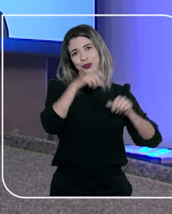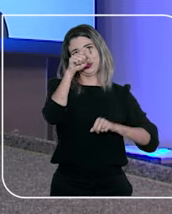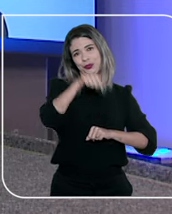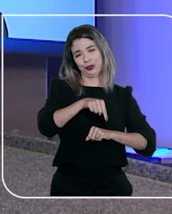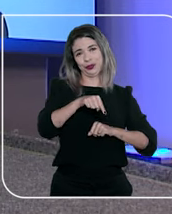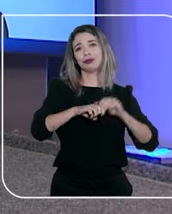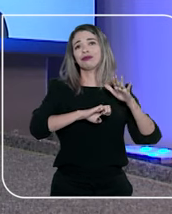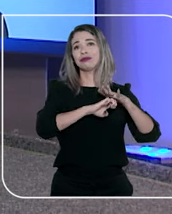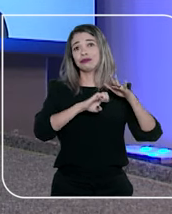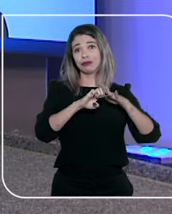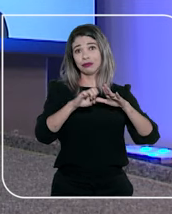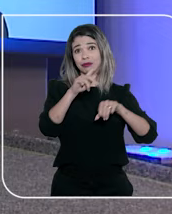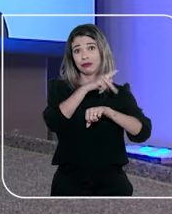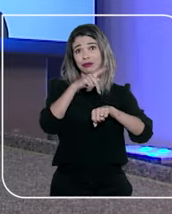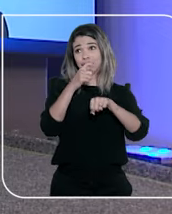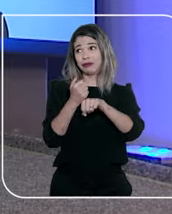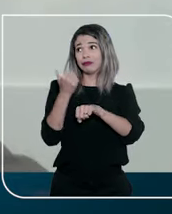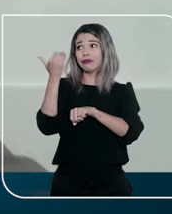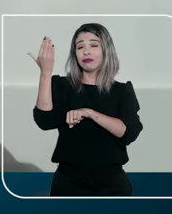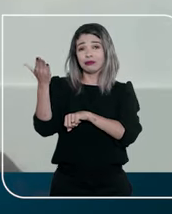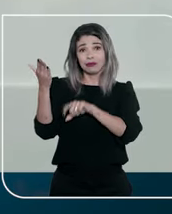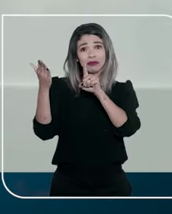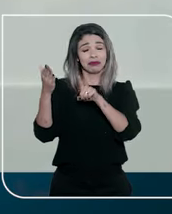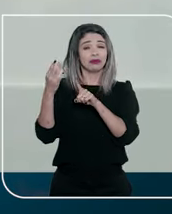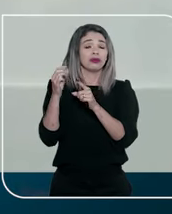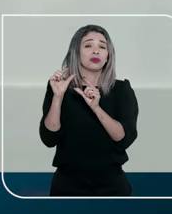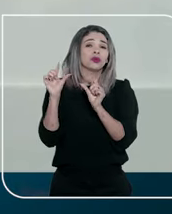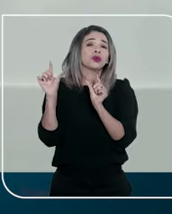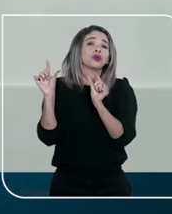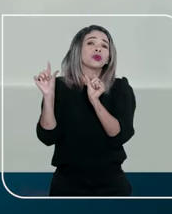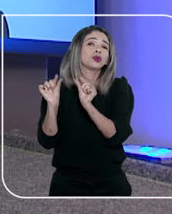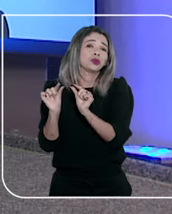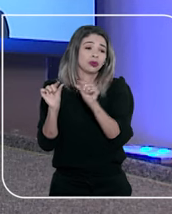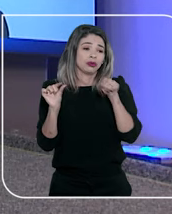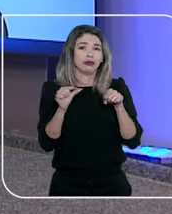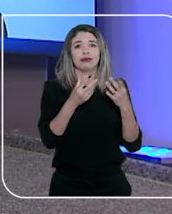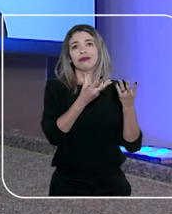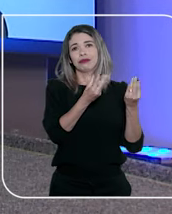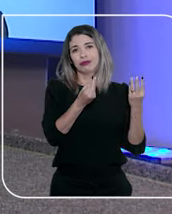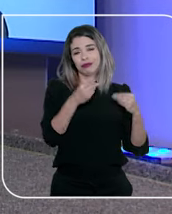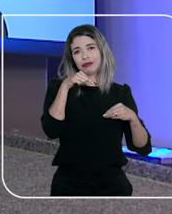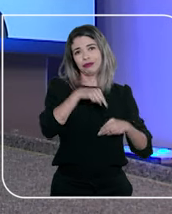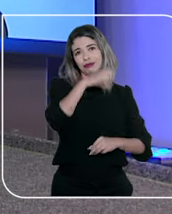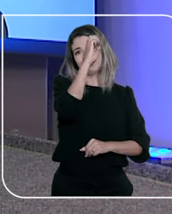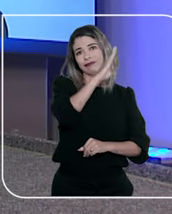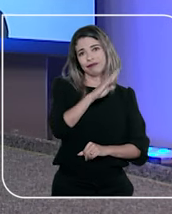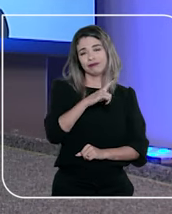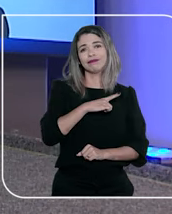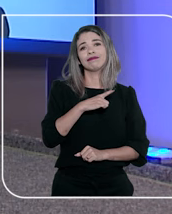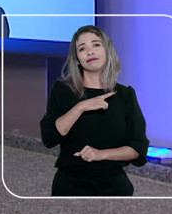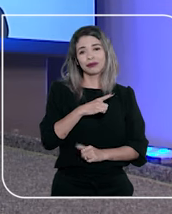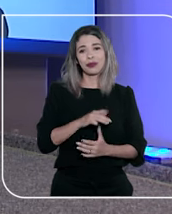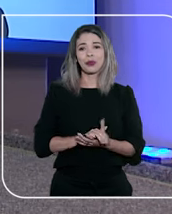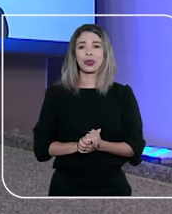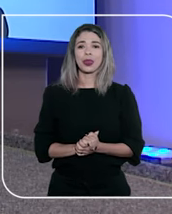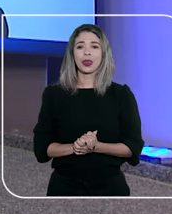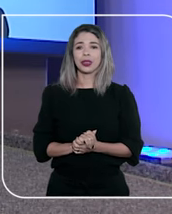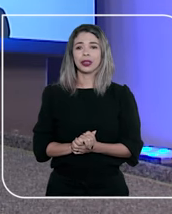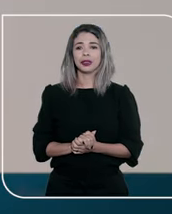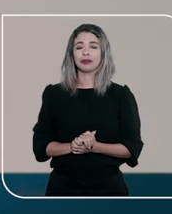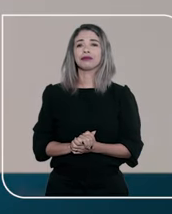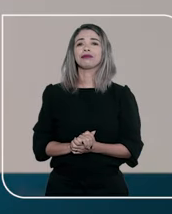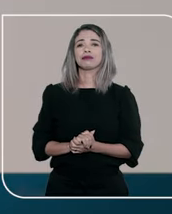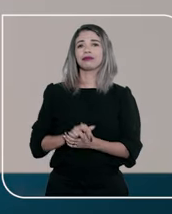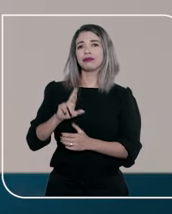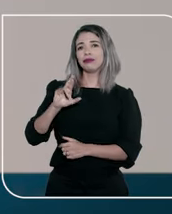exterior, esse excesso que nós temos no Brasil. Doutor Ricardo, por favor. Então, em linha do que o doutor